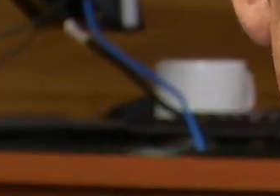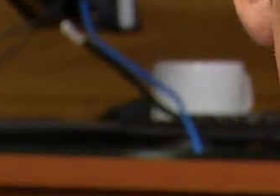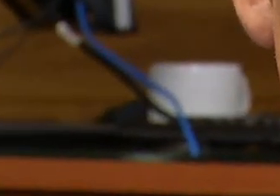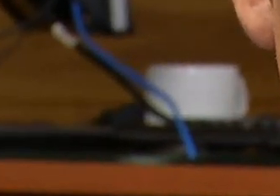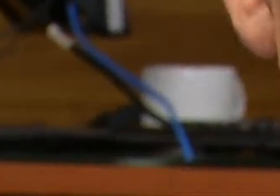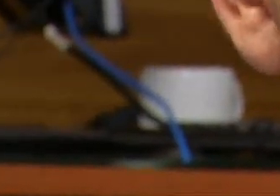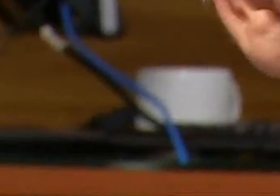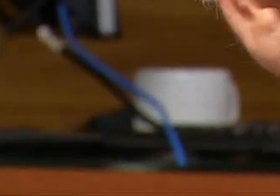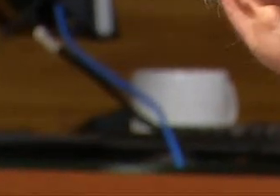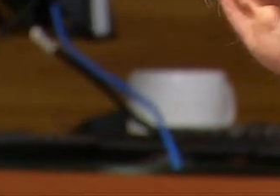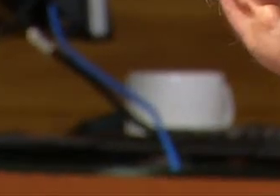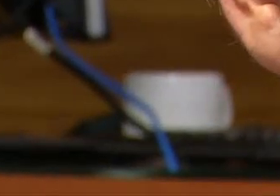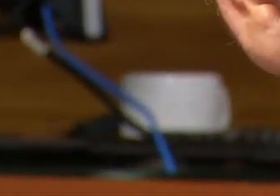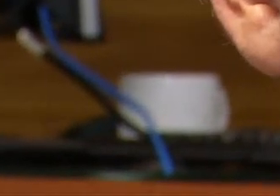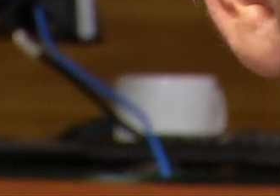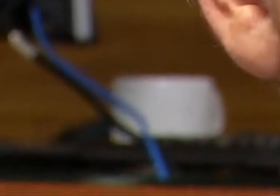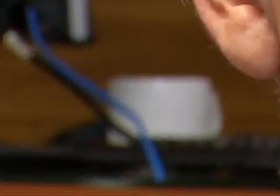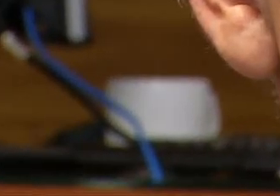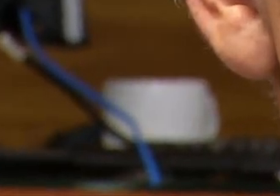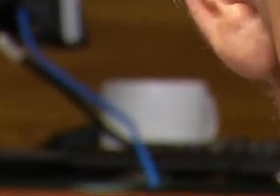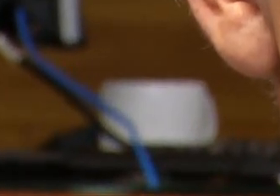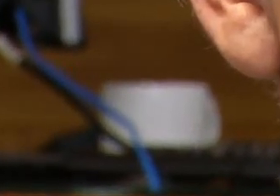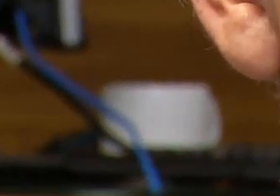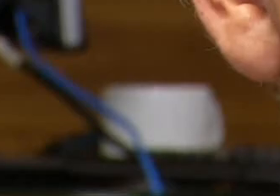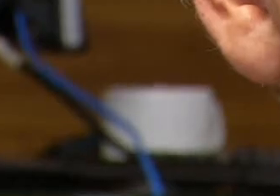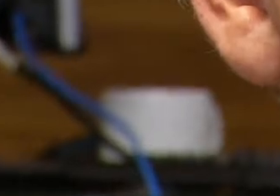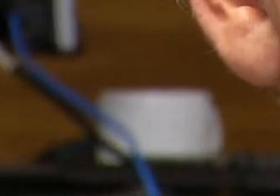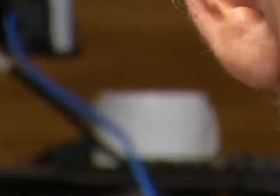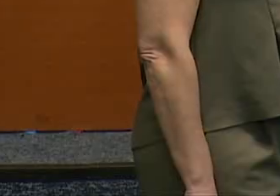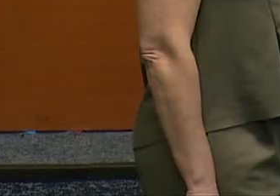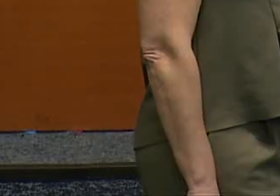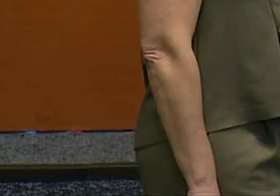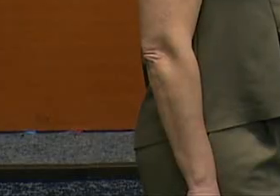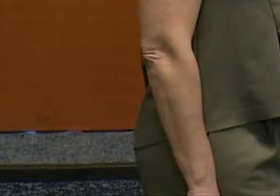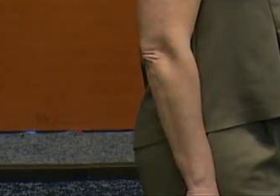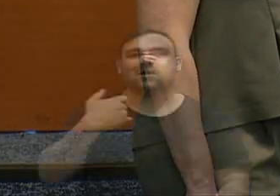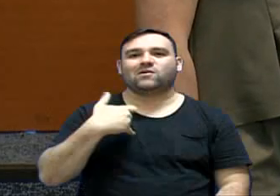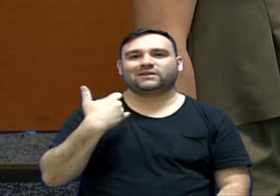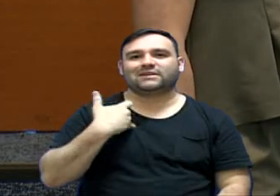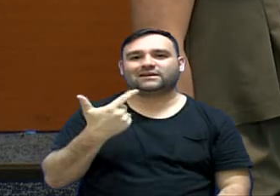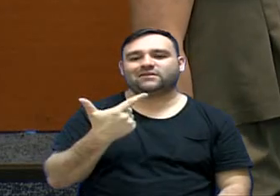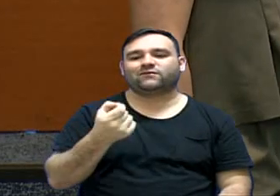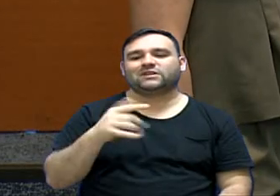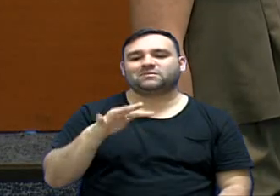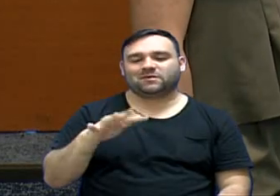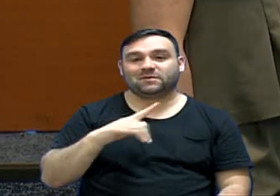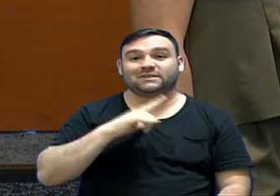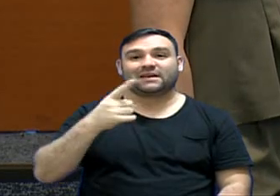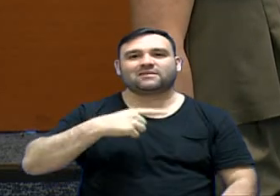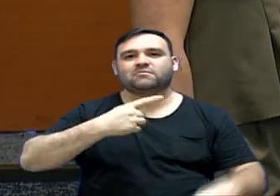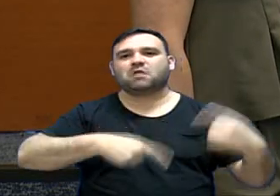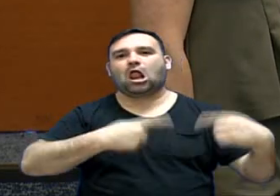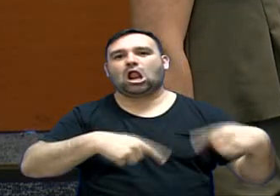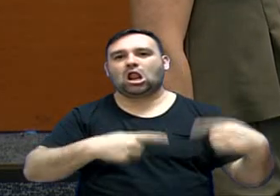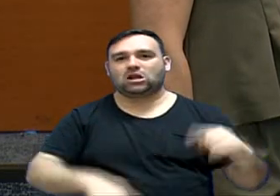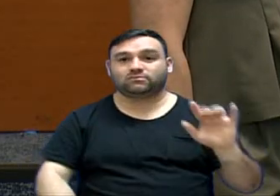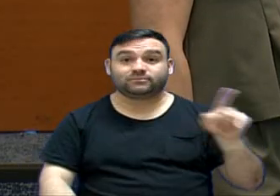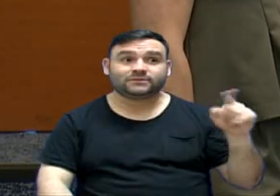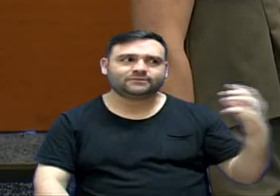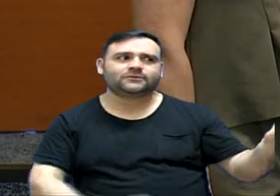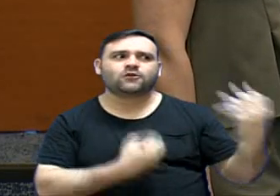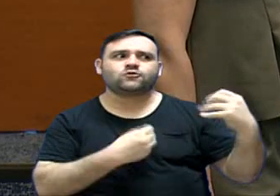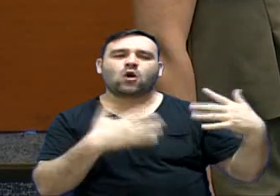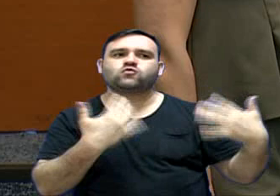ensinou muito. E até uma vez eu conversei com ele, devido à imaturidade dos meus 20 e poucos anos, tivemos desentendimentos. Mas uma pessoa que me